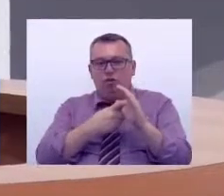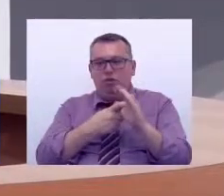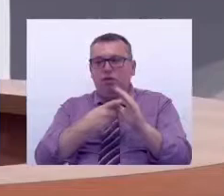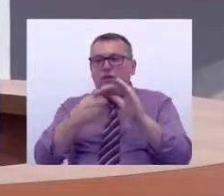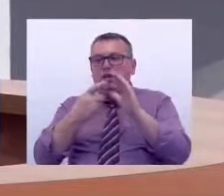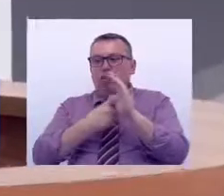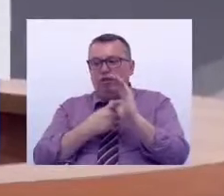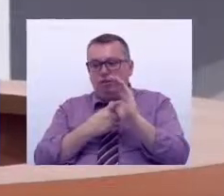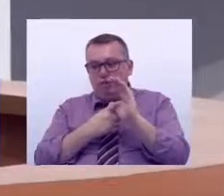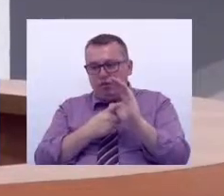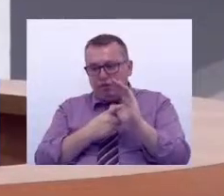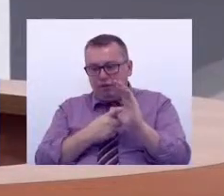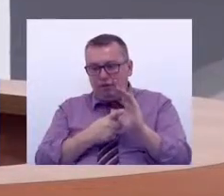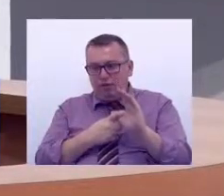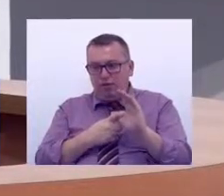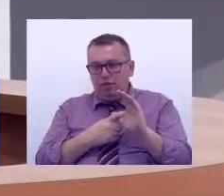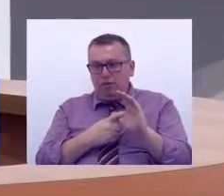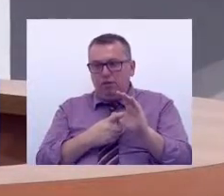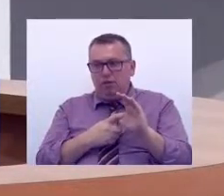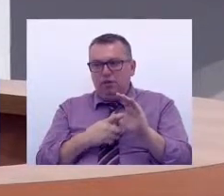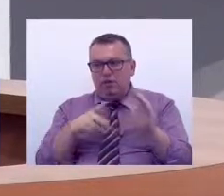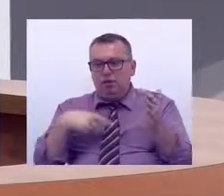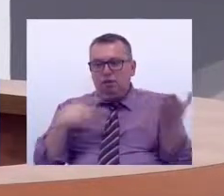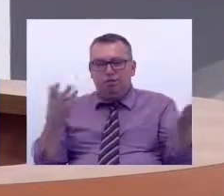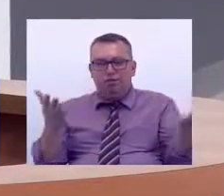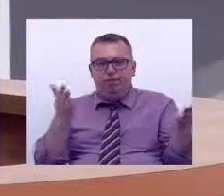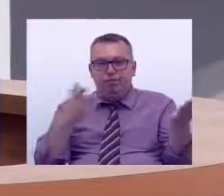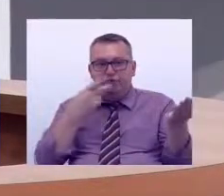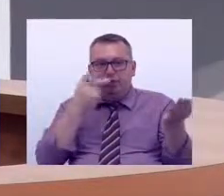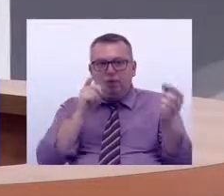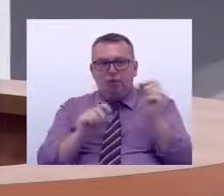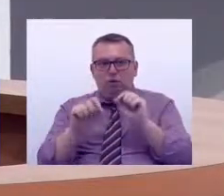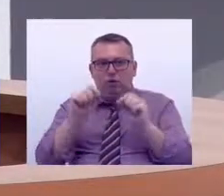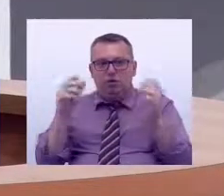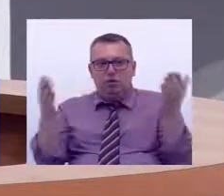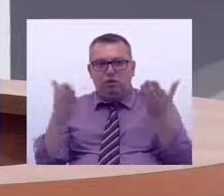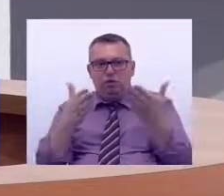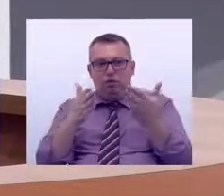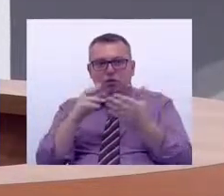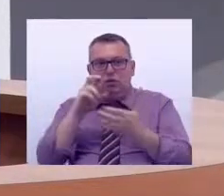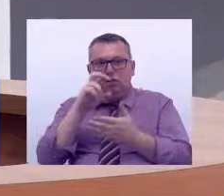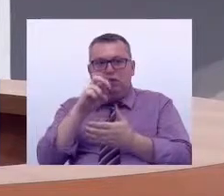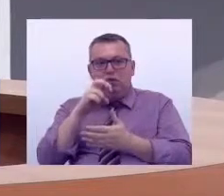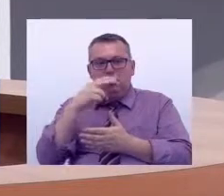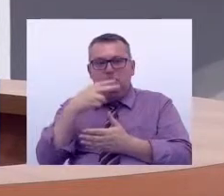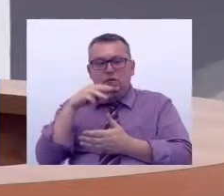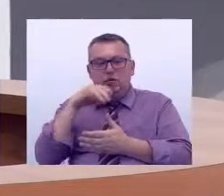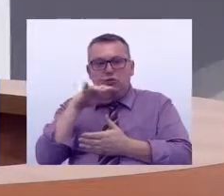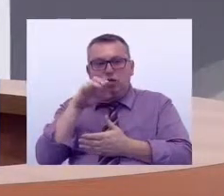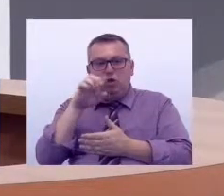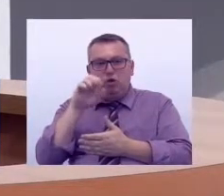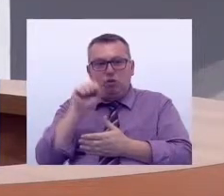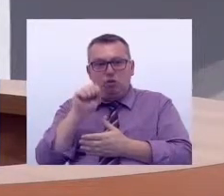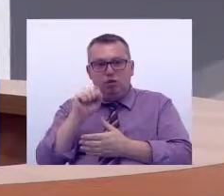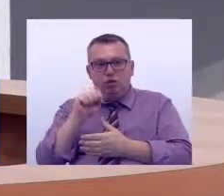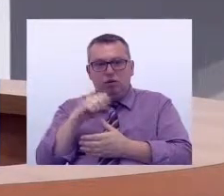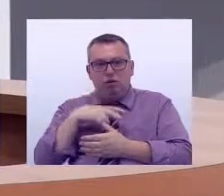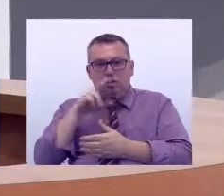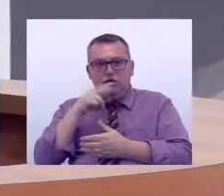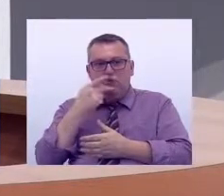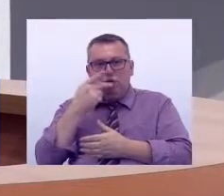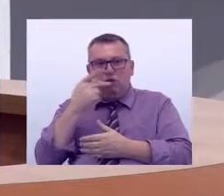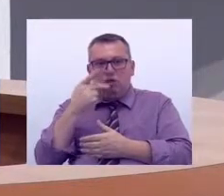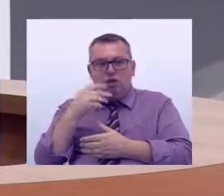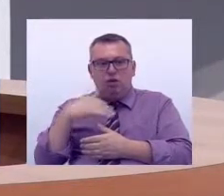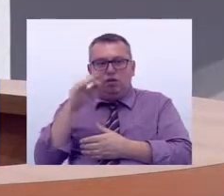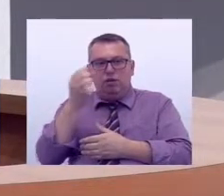hospital. Ou seja, escutei de Vossa Excelência falar hoje que ultrapassa 52 milhões. Eu ouso a falar que passa